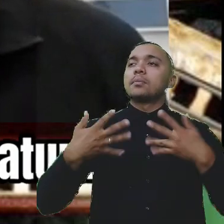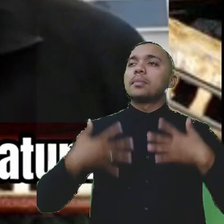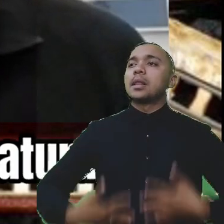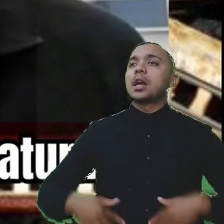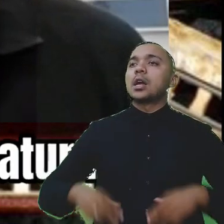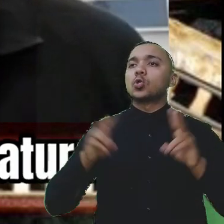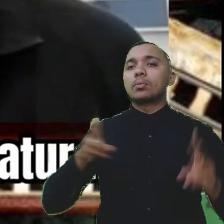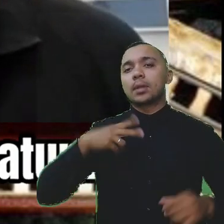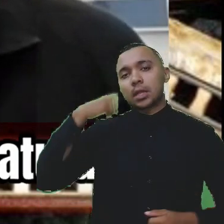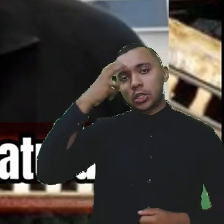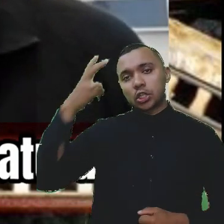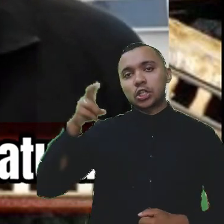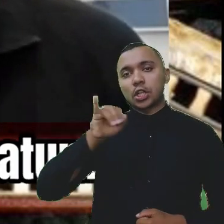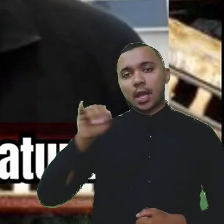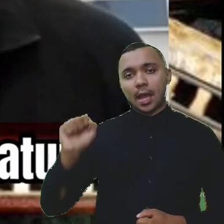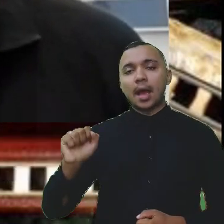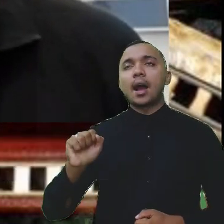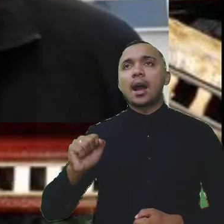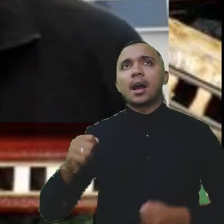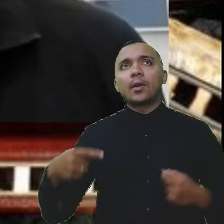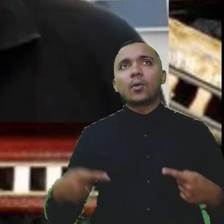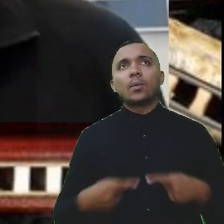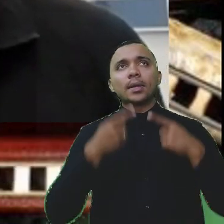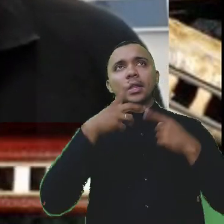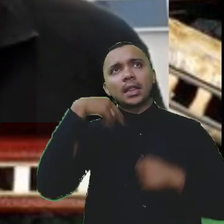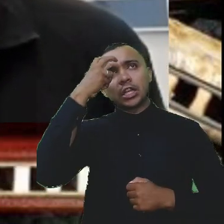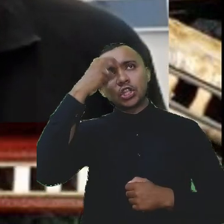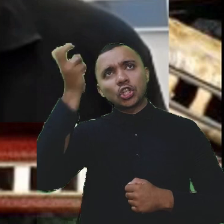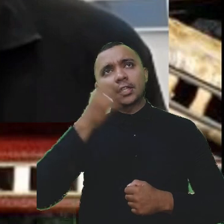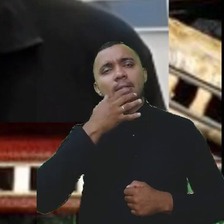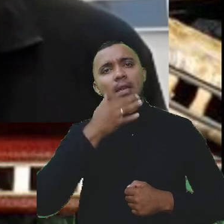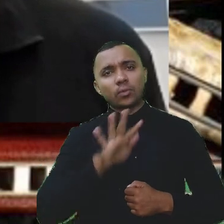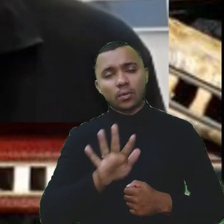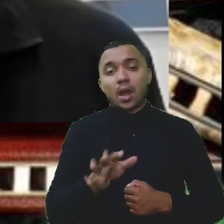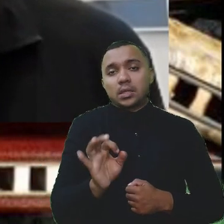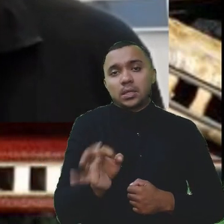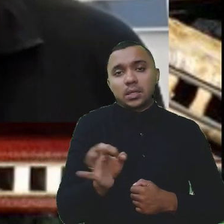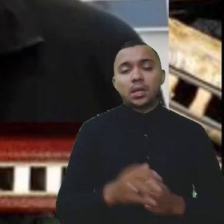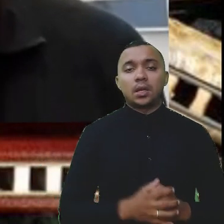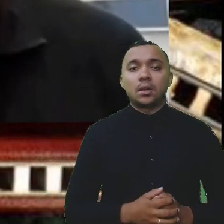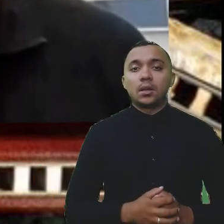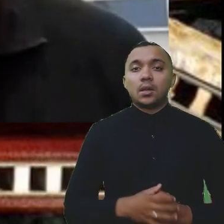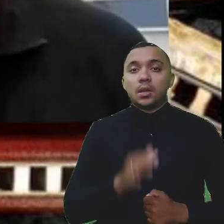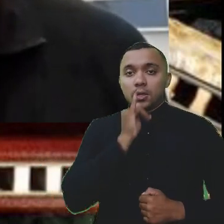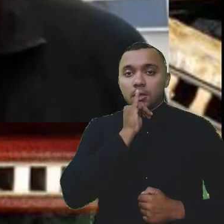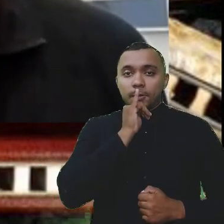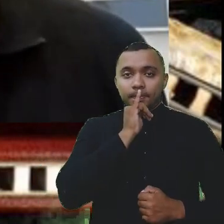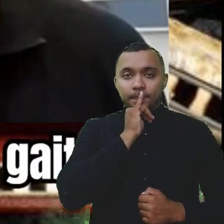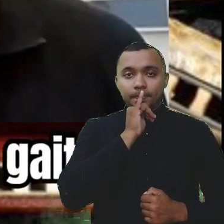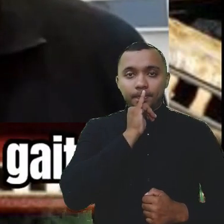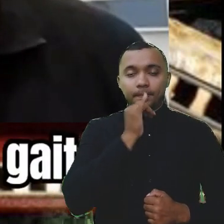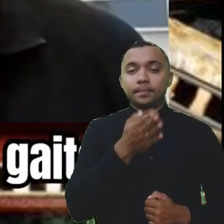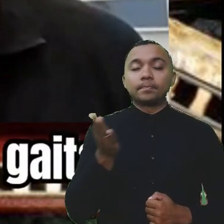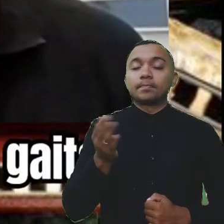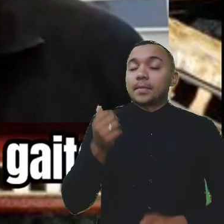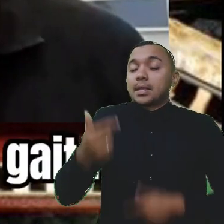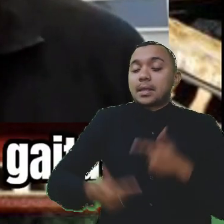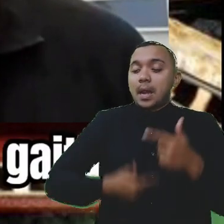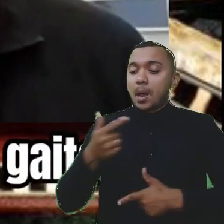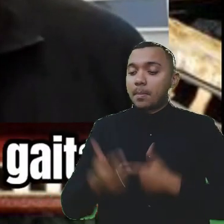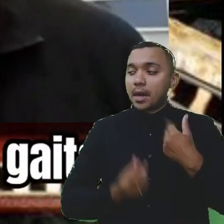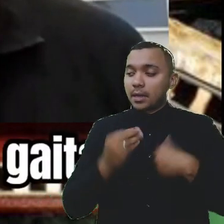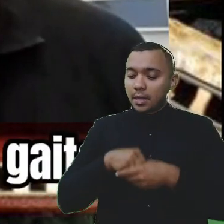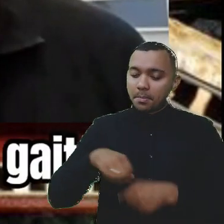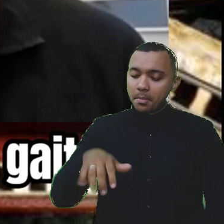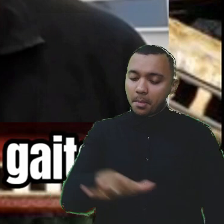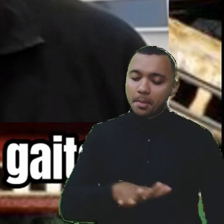logo a lembrança da inteligência natural. Você tem um trabalho didático, pedagógico, relacionado à